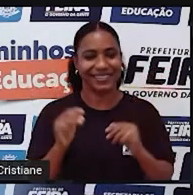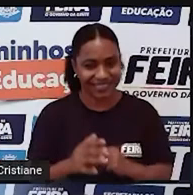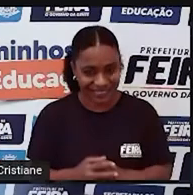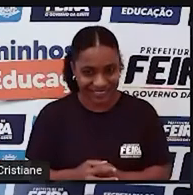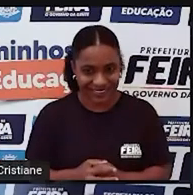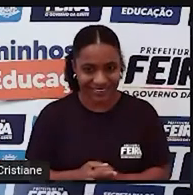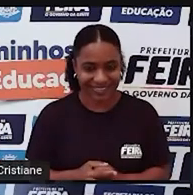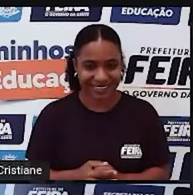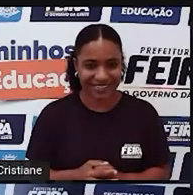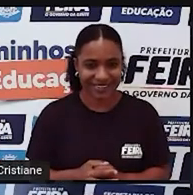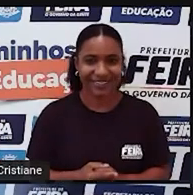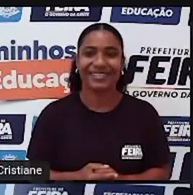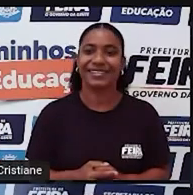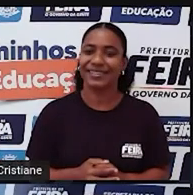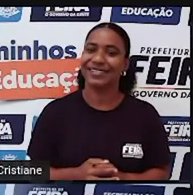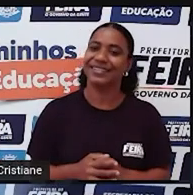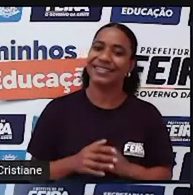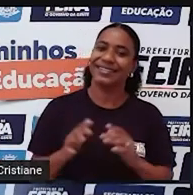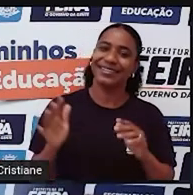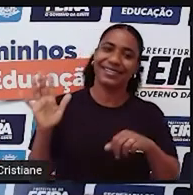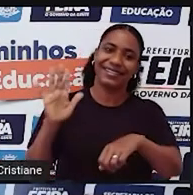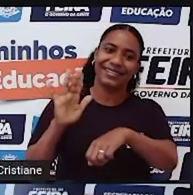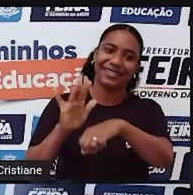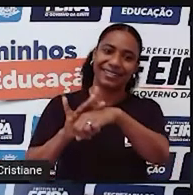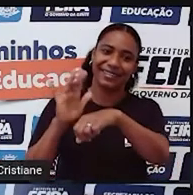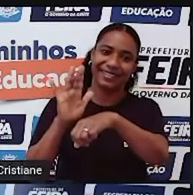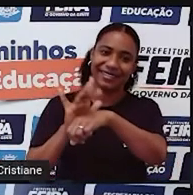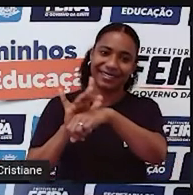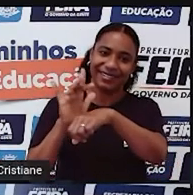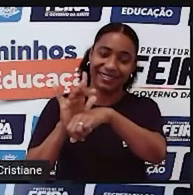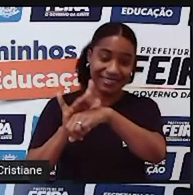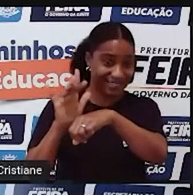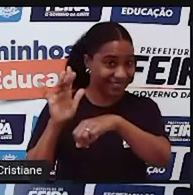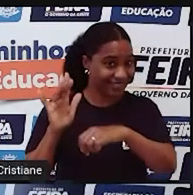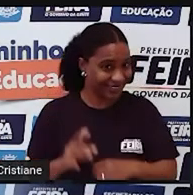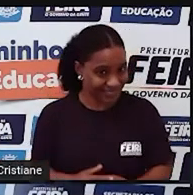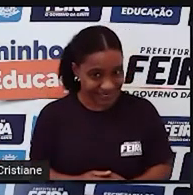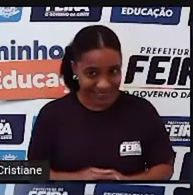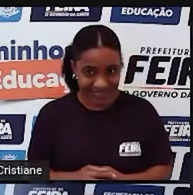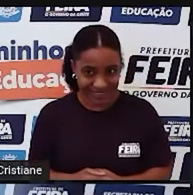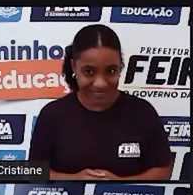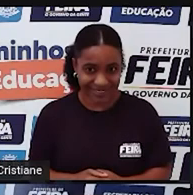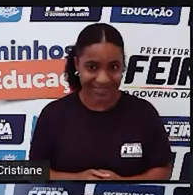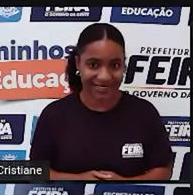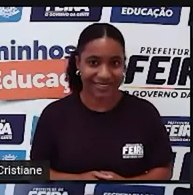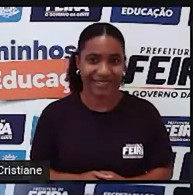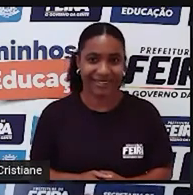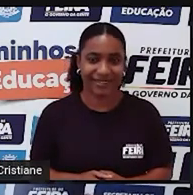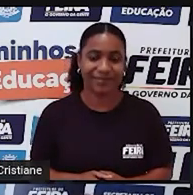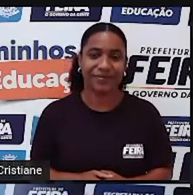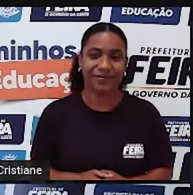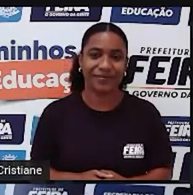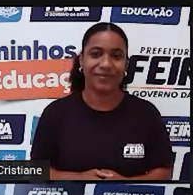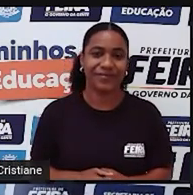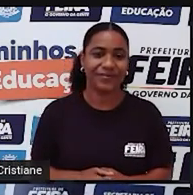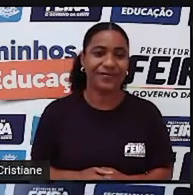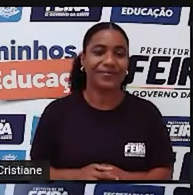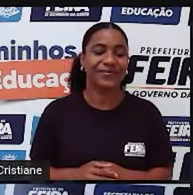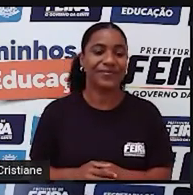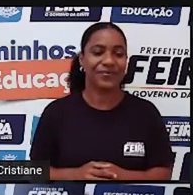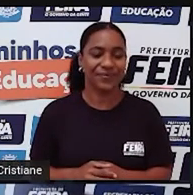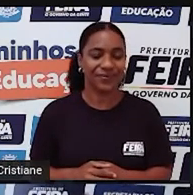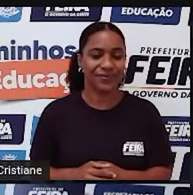bump. Tocar, não é? Tocar. Air high five. Seria